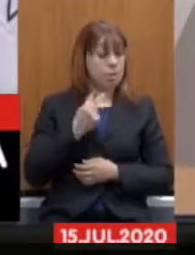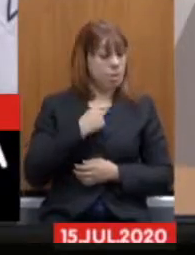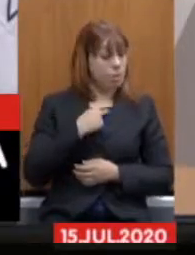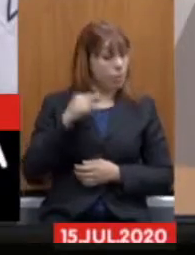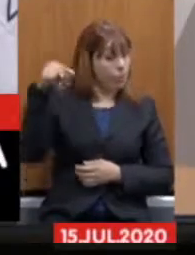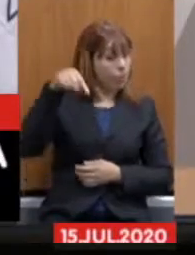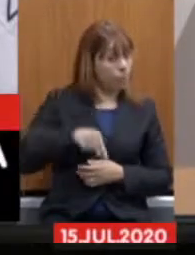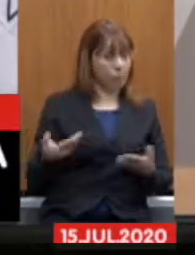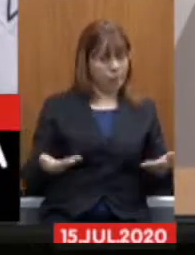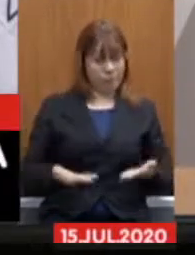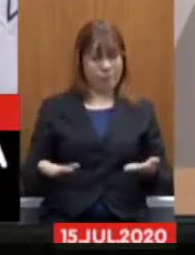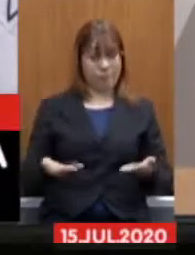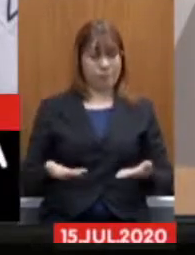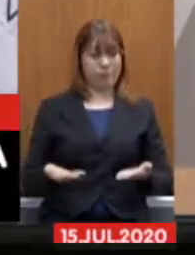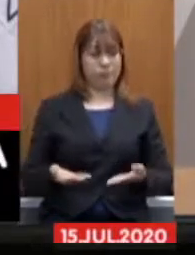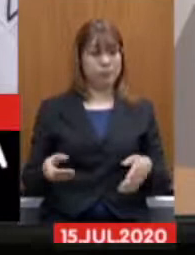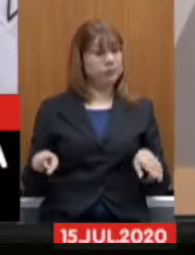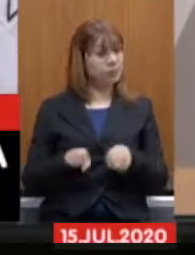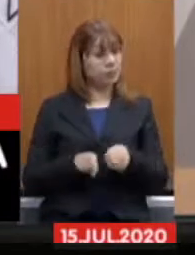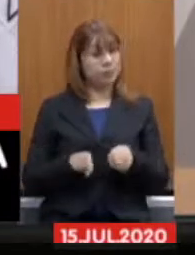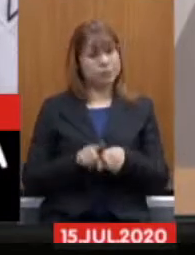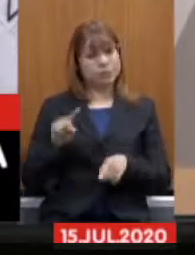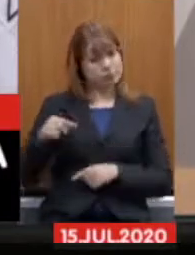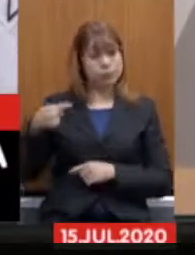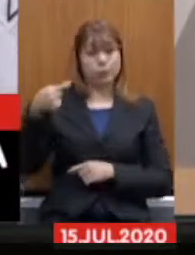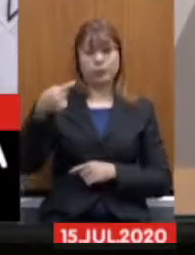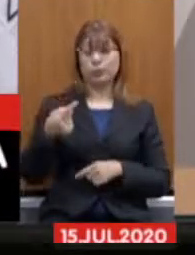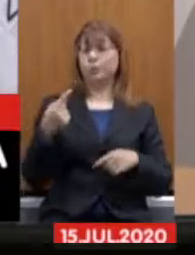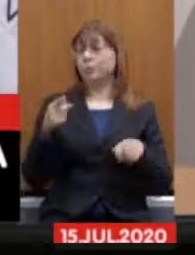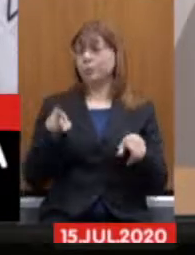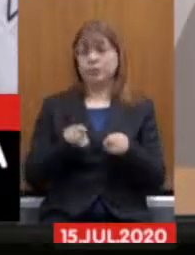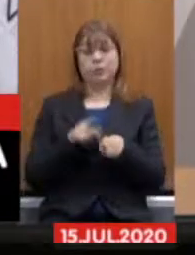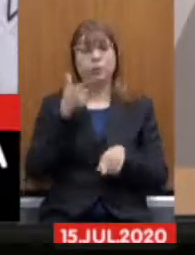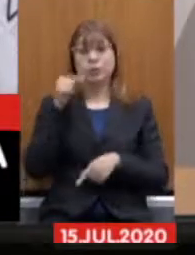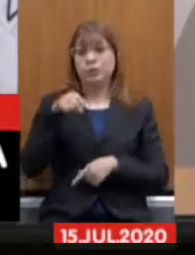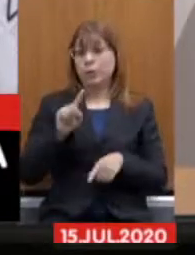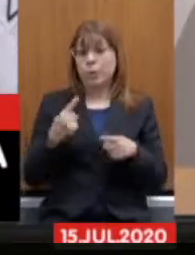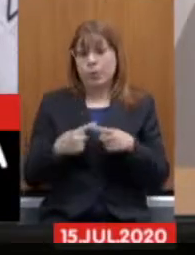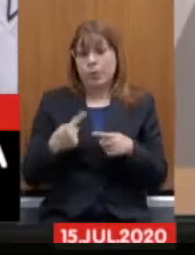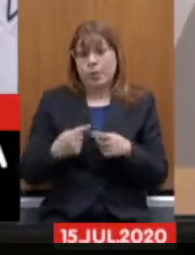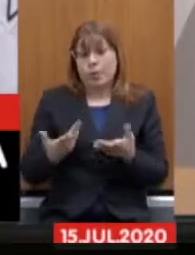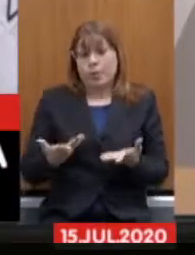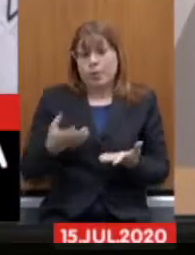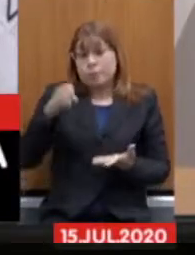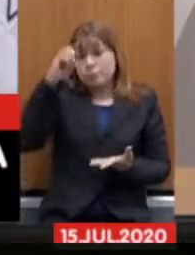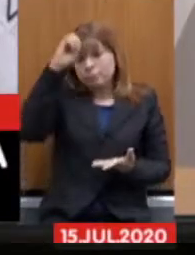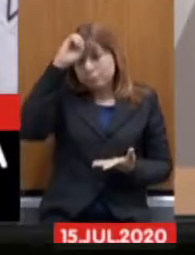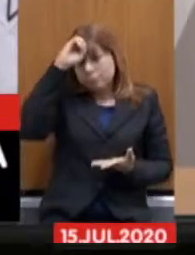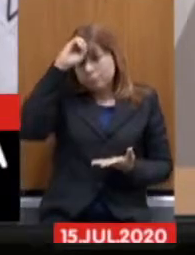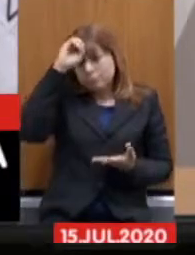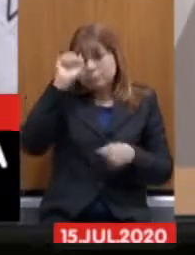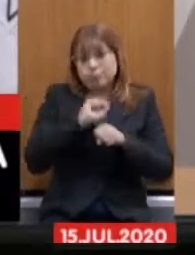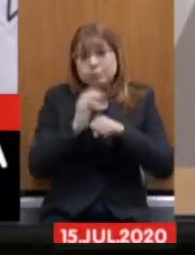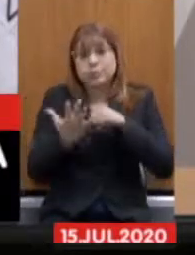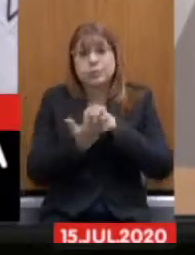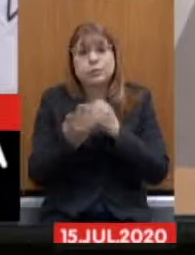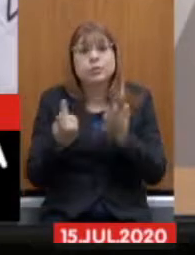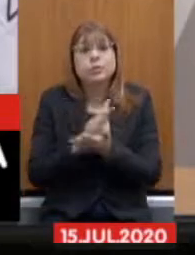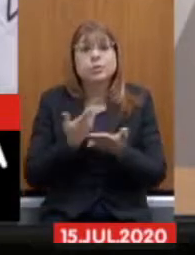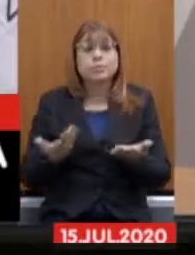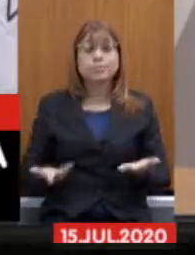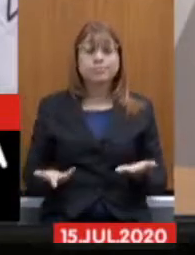aqui nesse momento e nem nos momentos posteriores porque nós não sabemos aonde essa pandemia vai